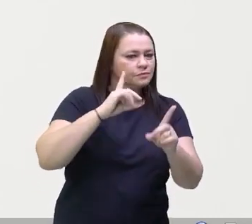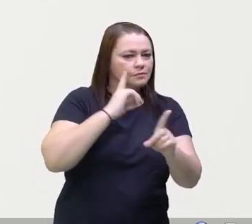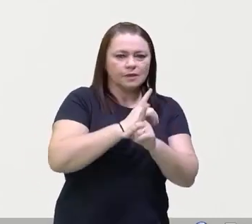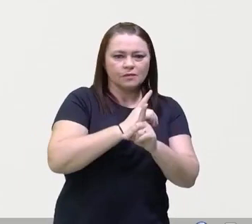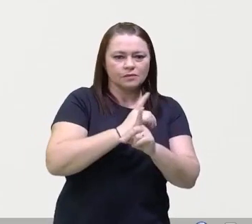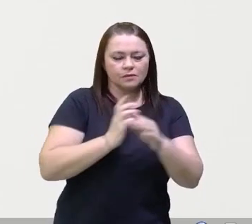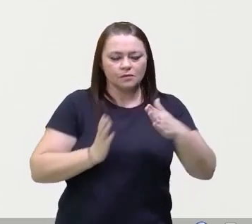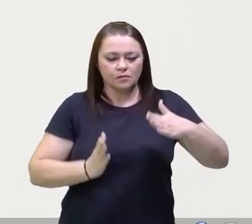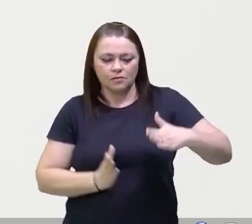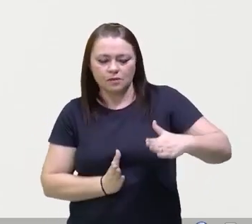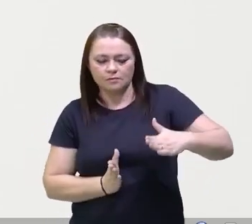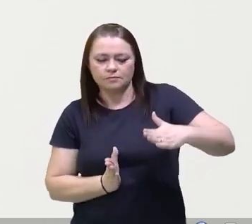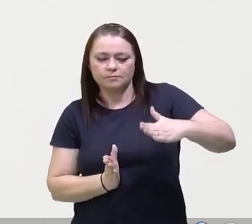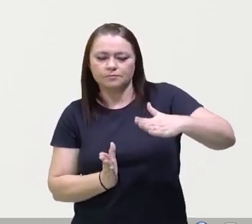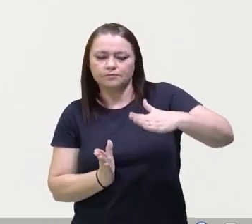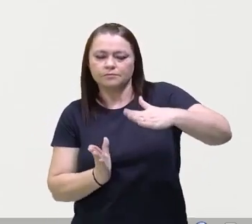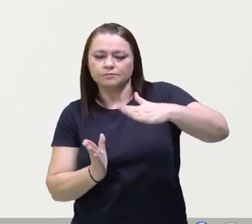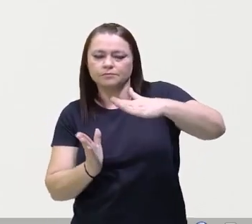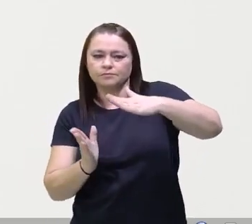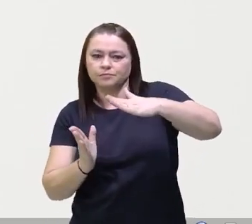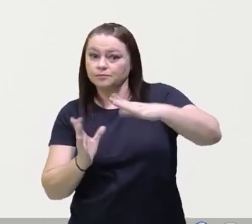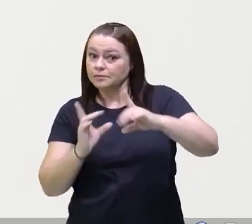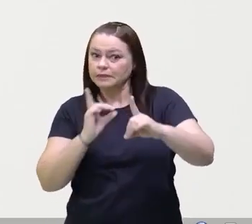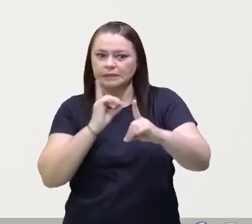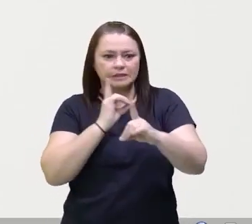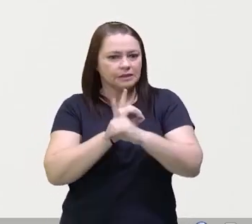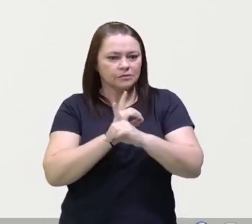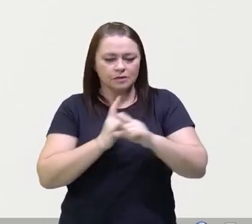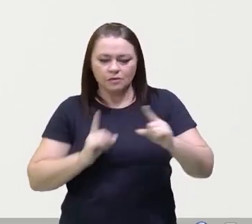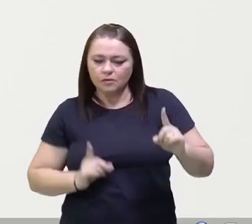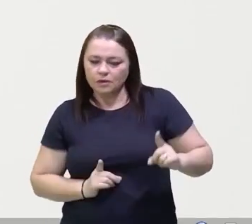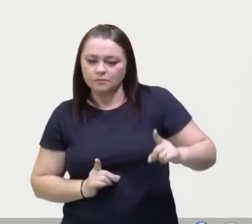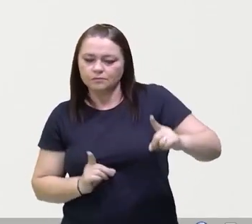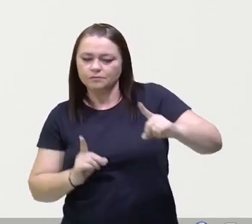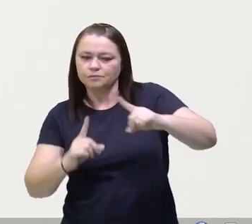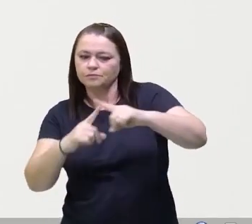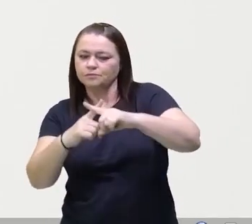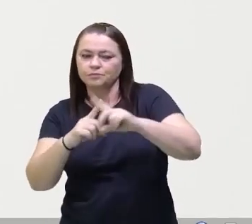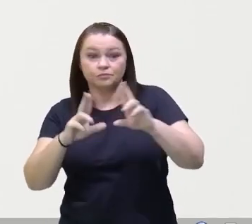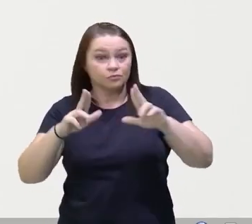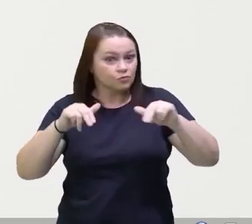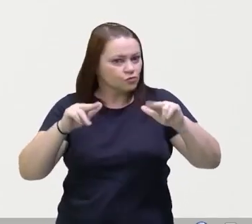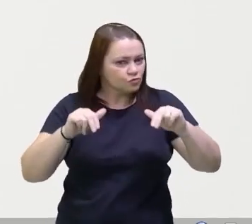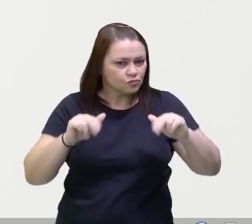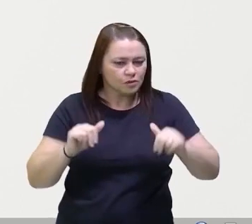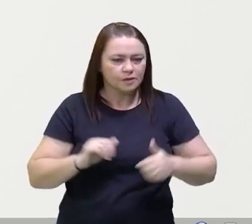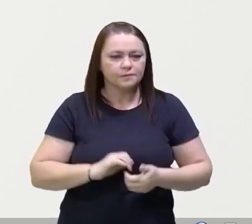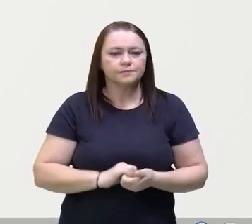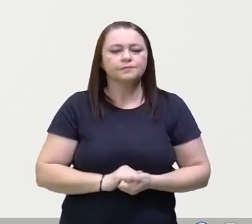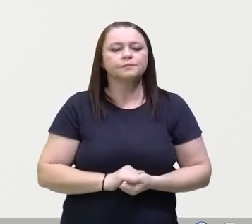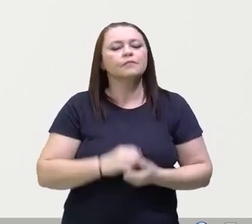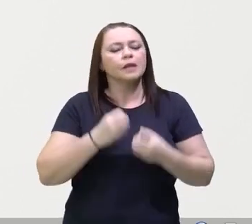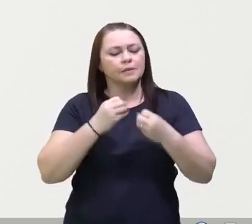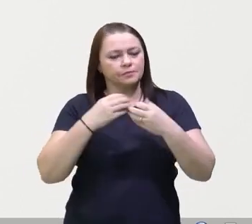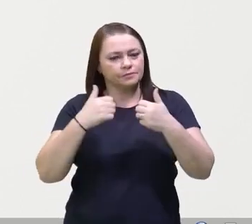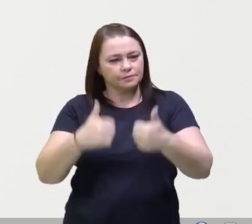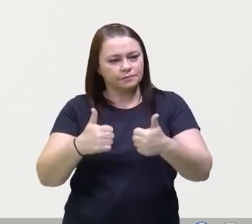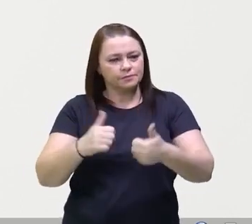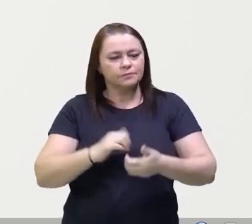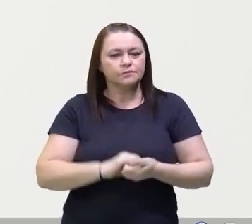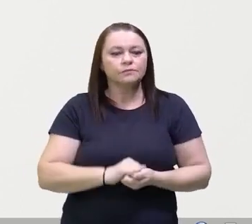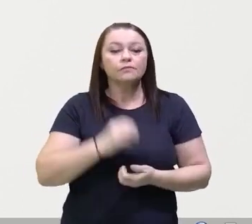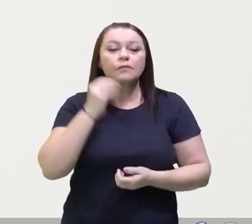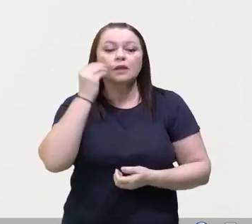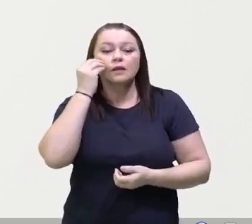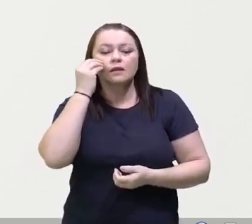opostos paralelos, tá certo? Muito bem. Então, vimos aí as